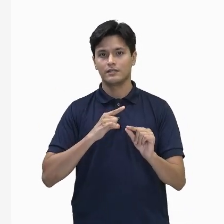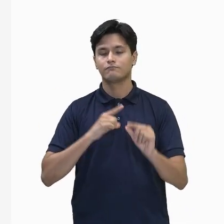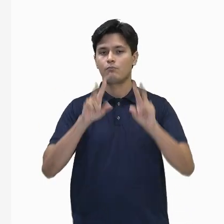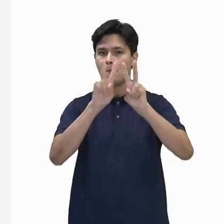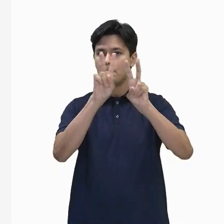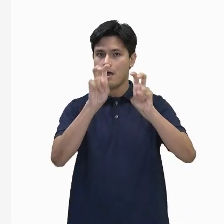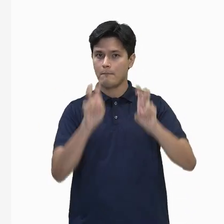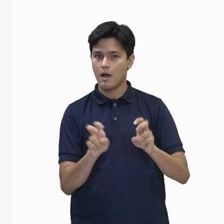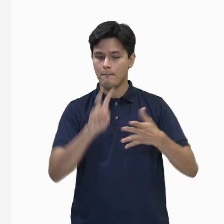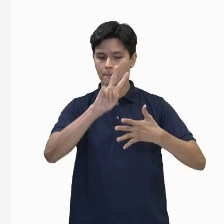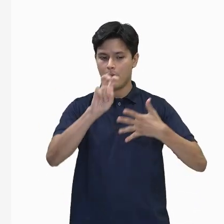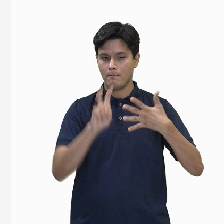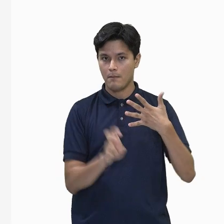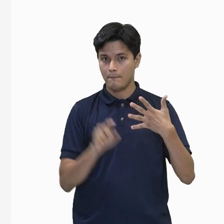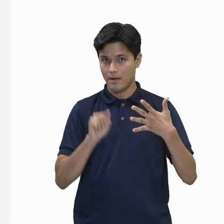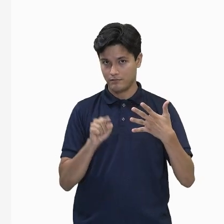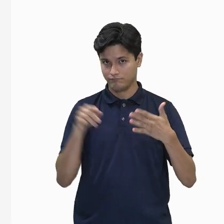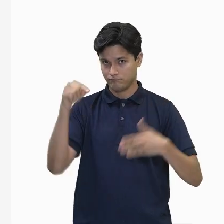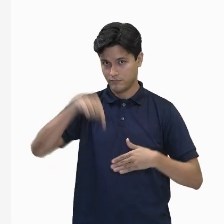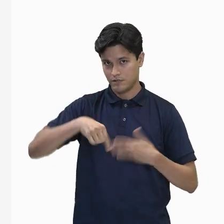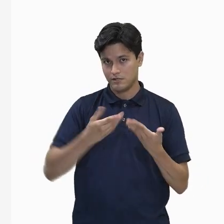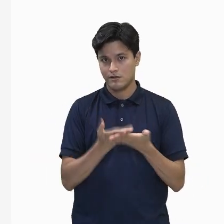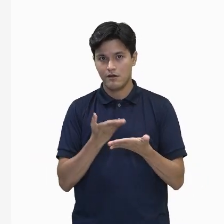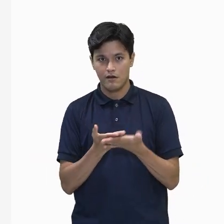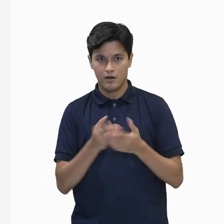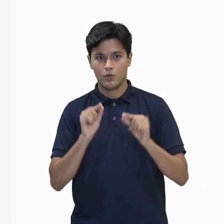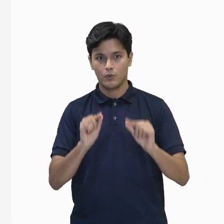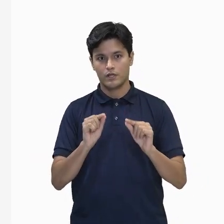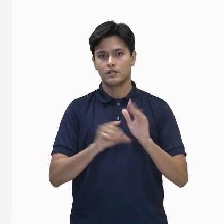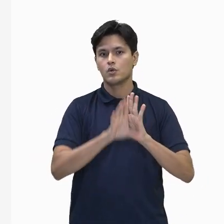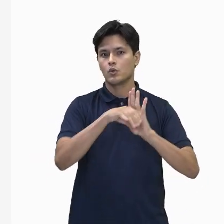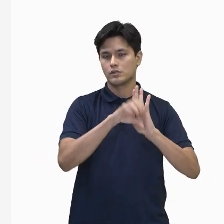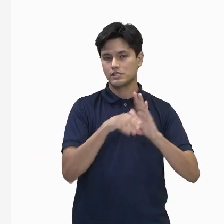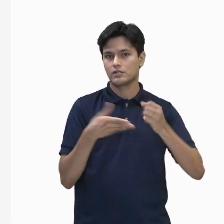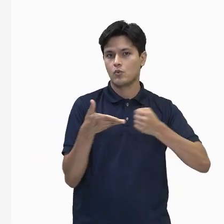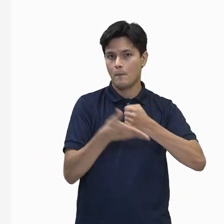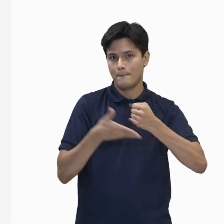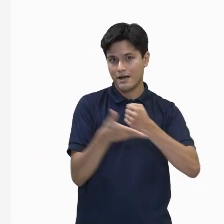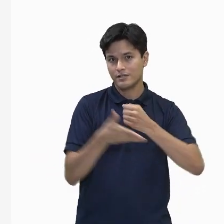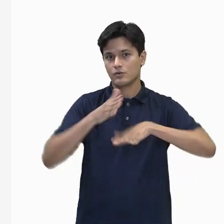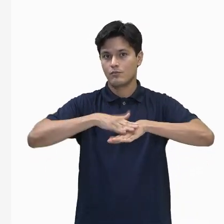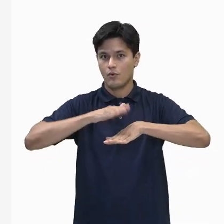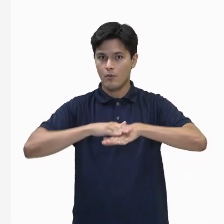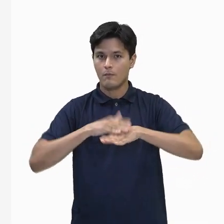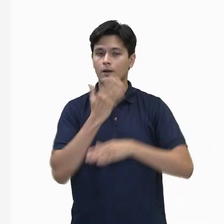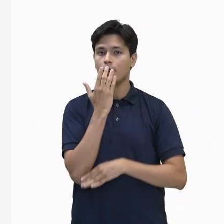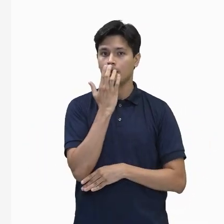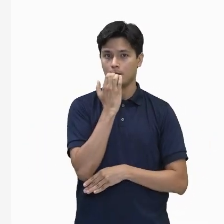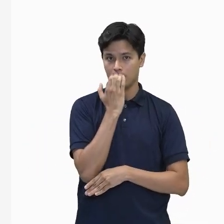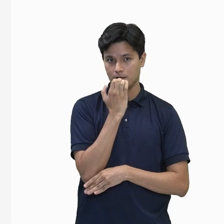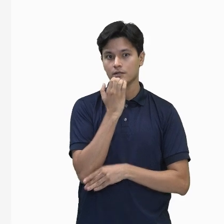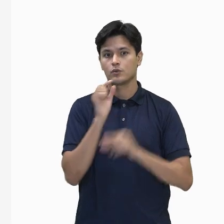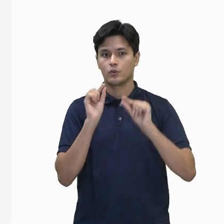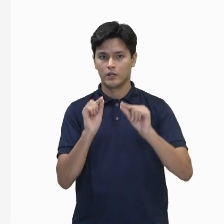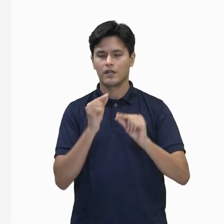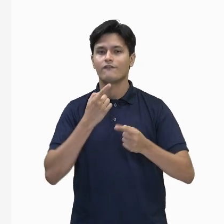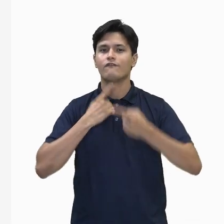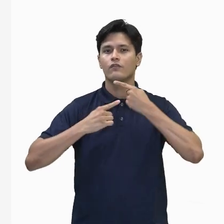assuntos abordados nessa aula. Conceitos básicos de Friedrich Nietzsche, vontade de